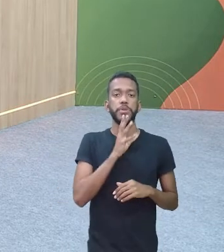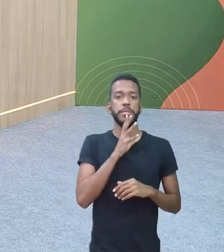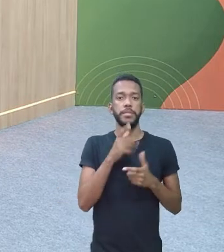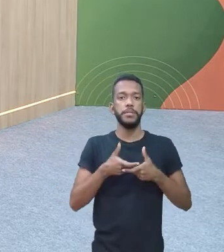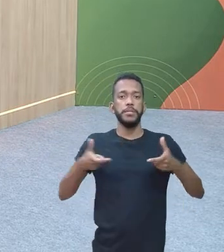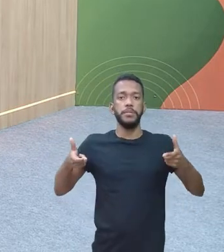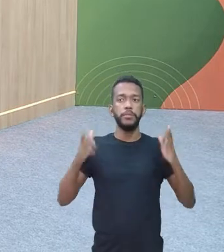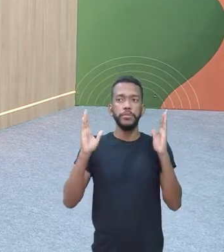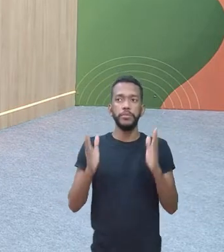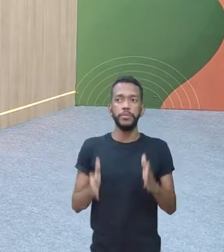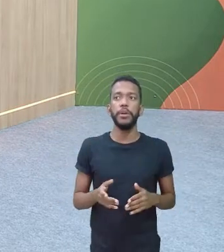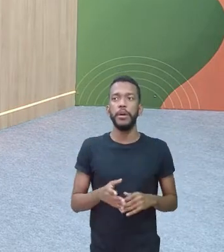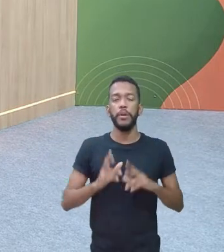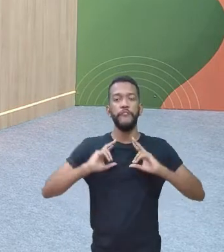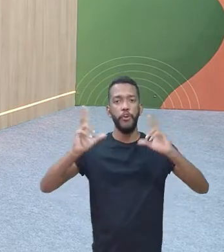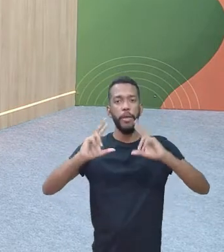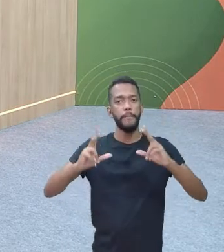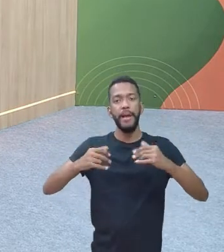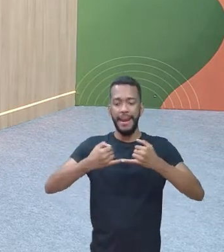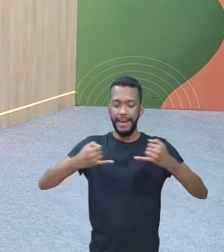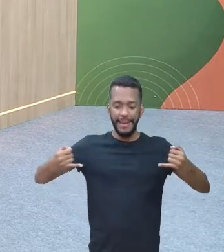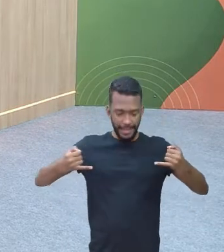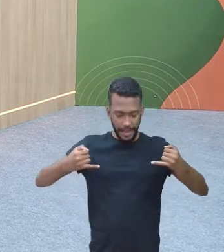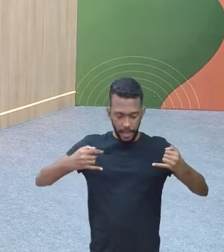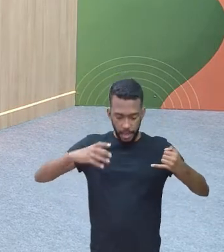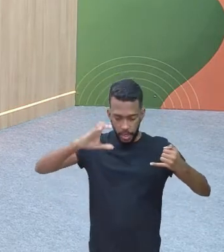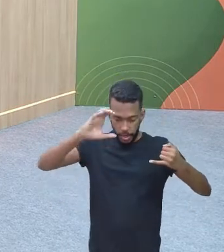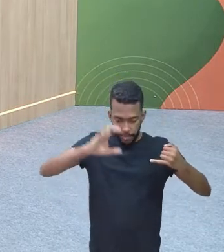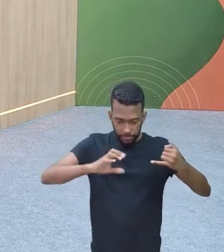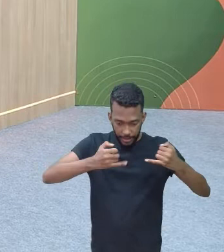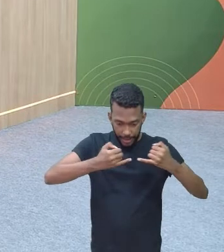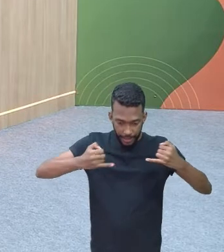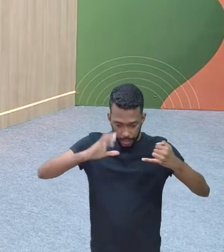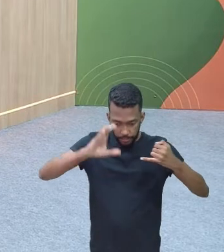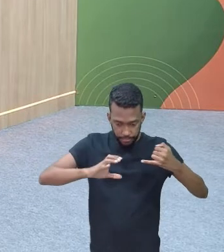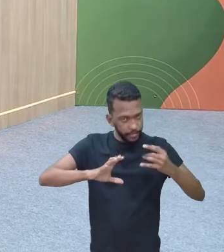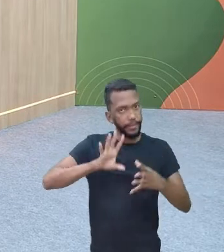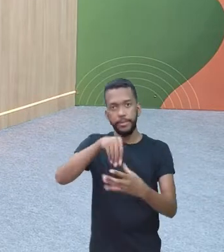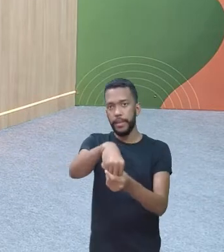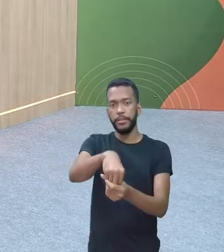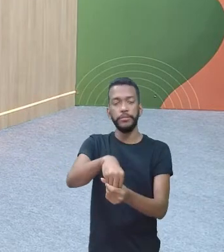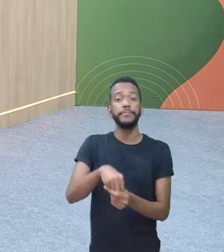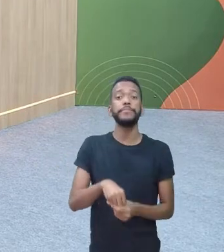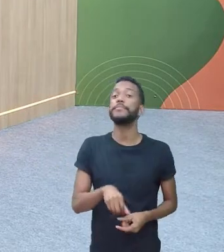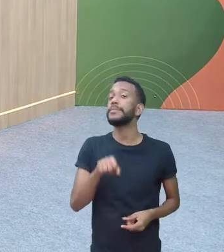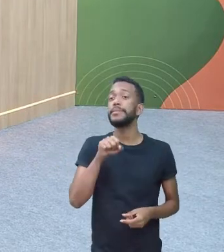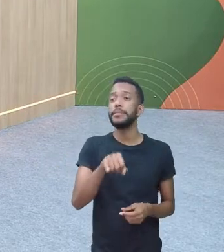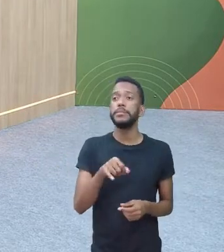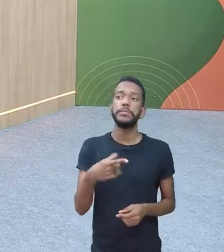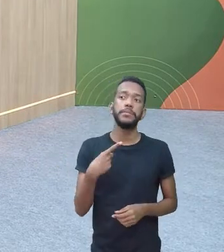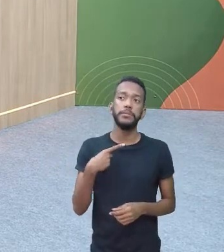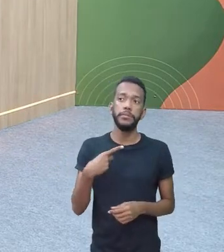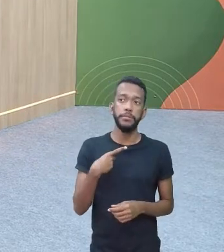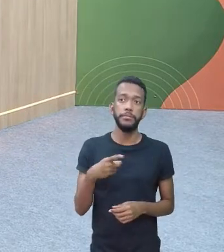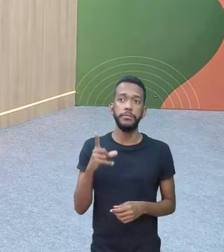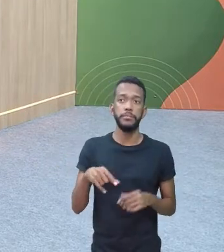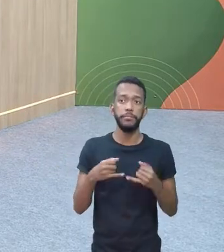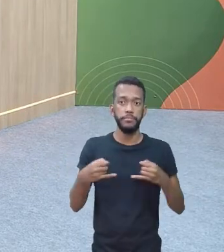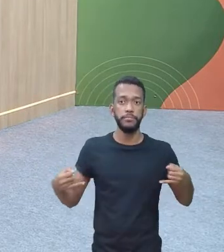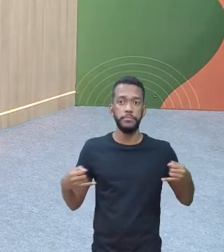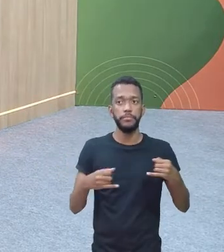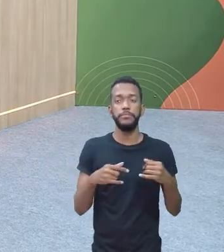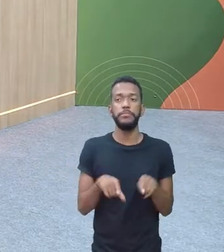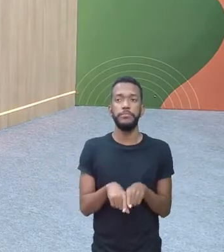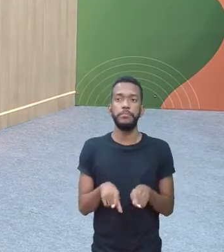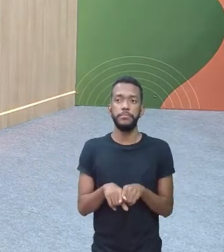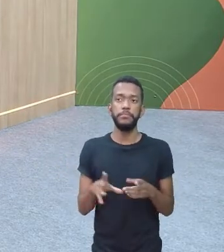conhecido, né? O voleibol, linha é dentro. Então, no badminton, para badminton, também a linha é considerada parte da quadra.